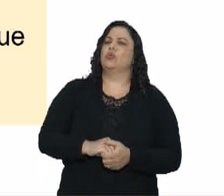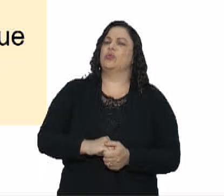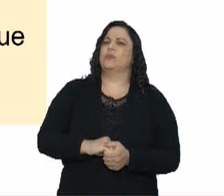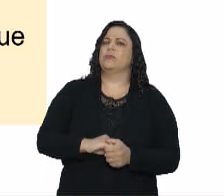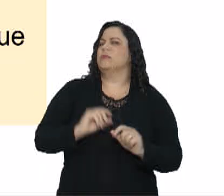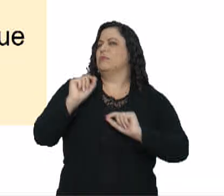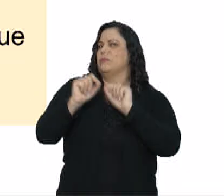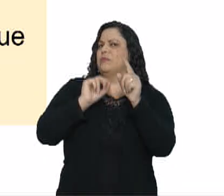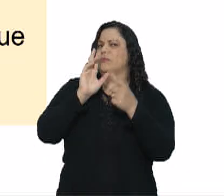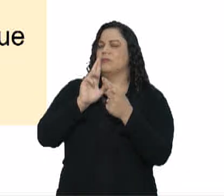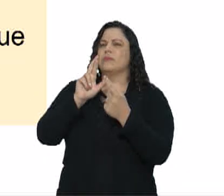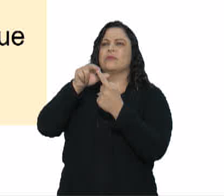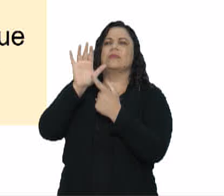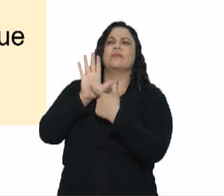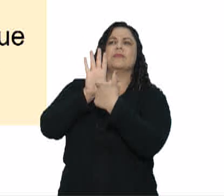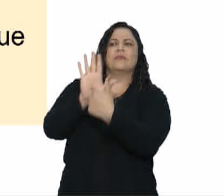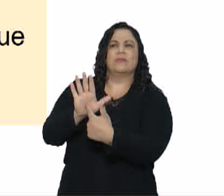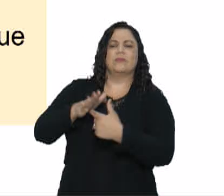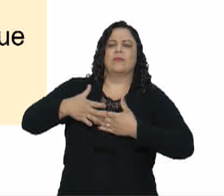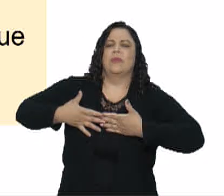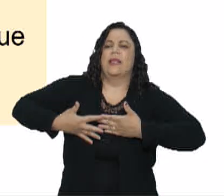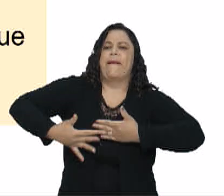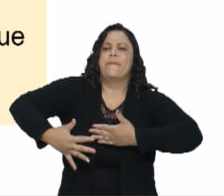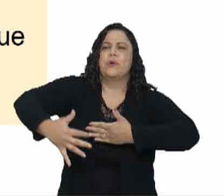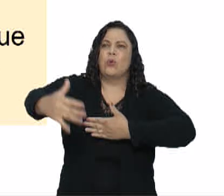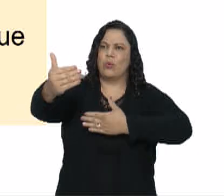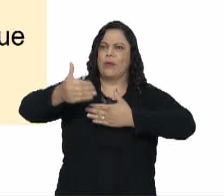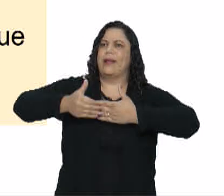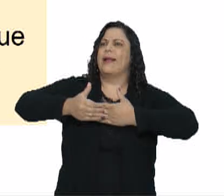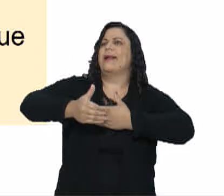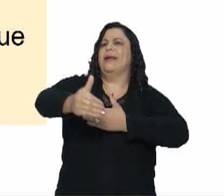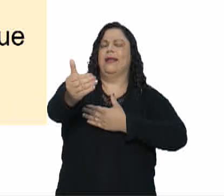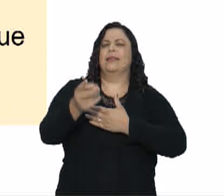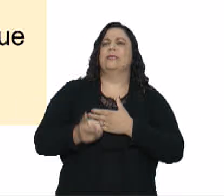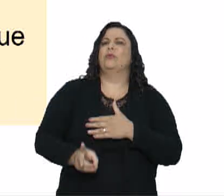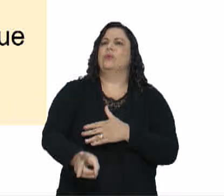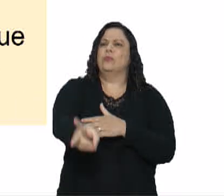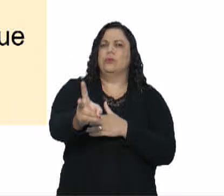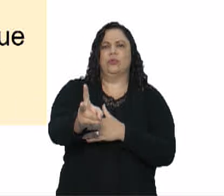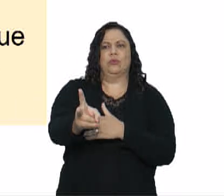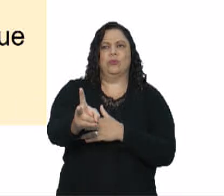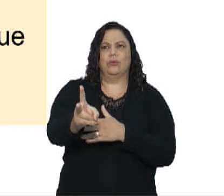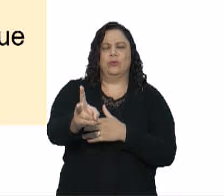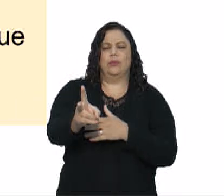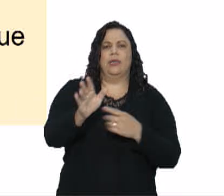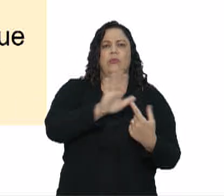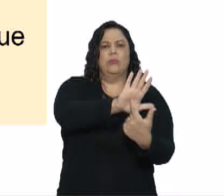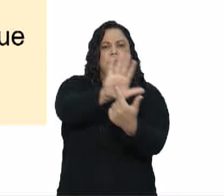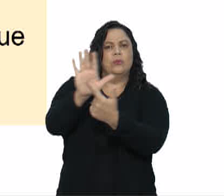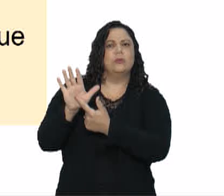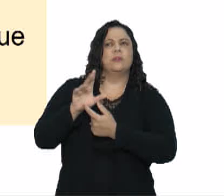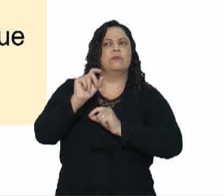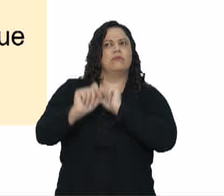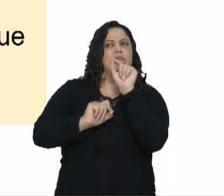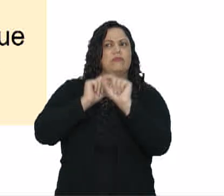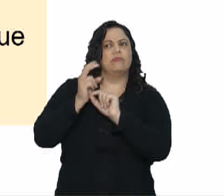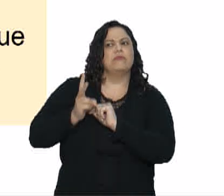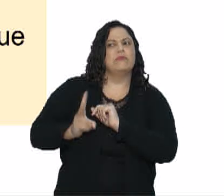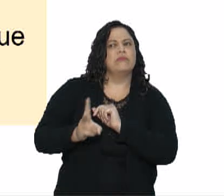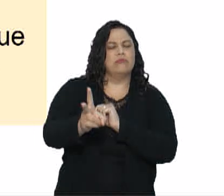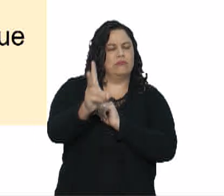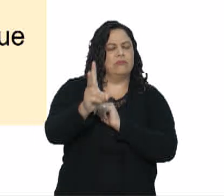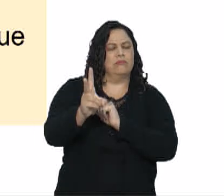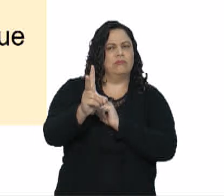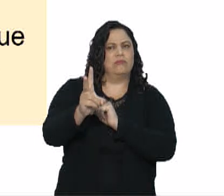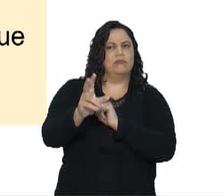gerúndio indica o estado de uma ação prolongada que ainda está em curso, transmitindo assim uma noção de continuidade